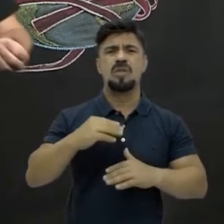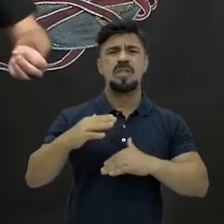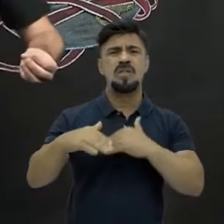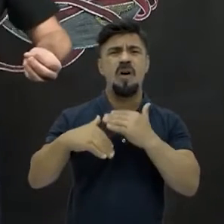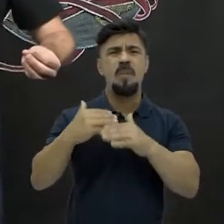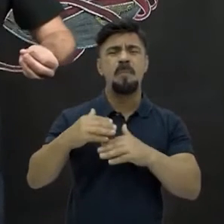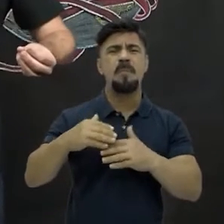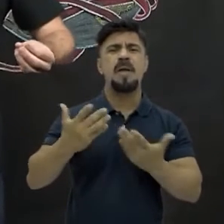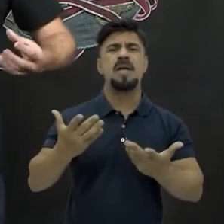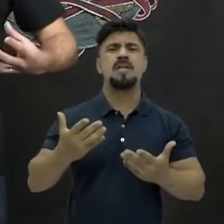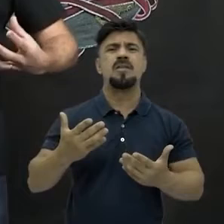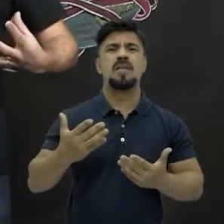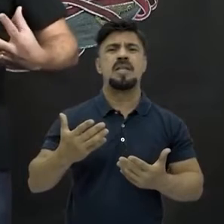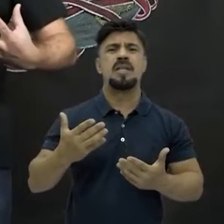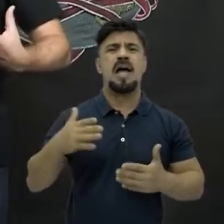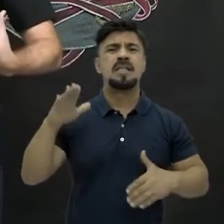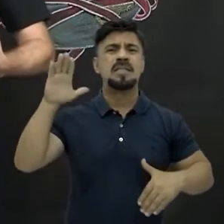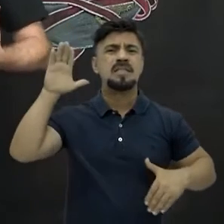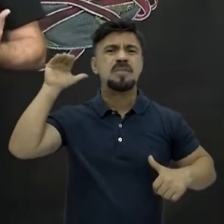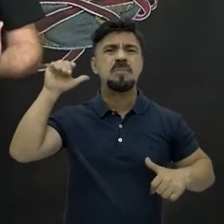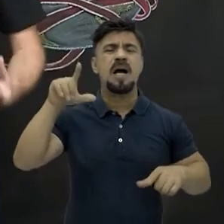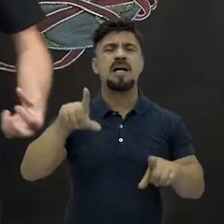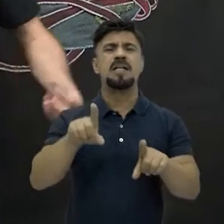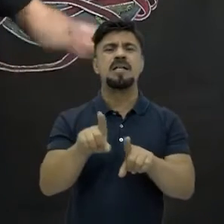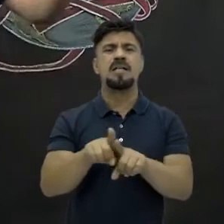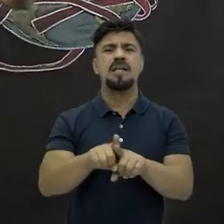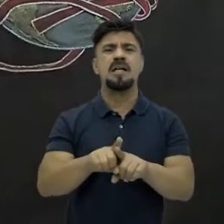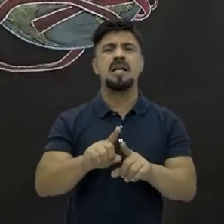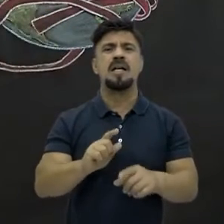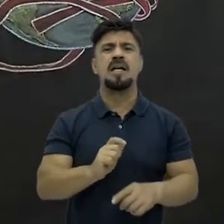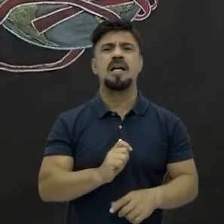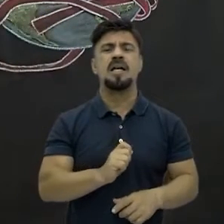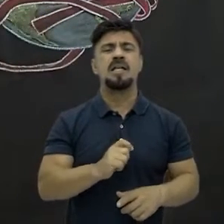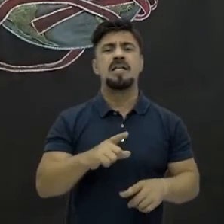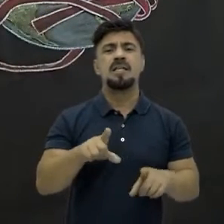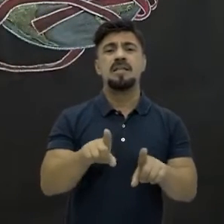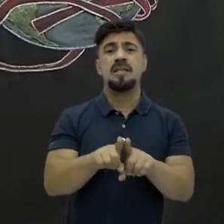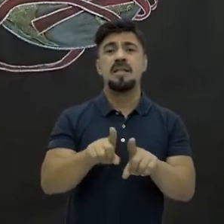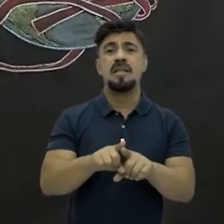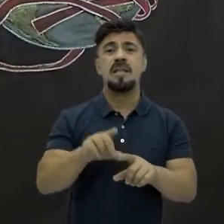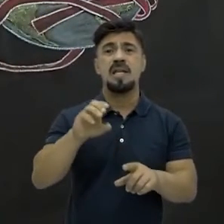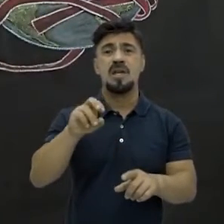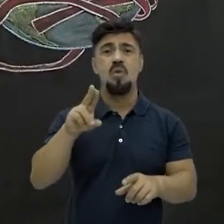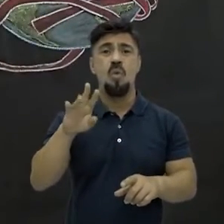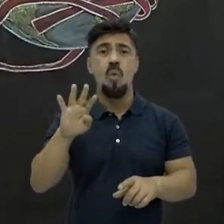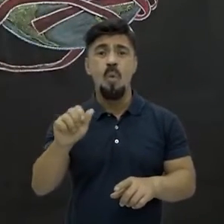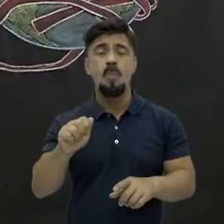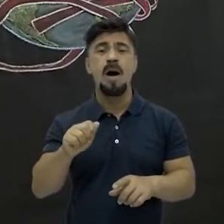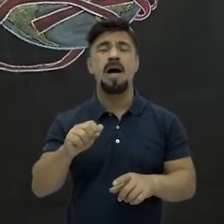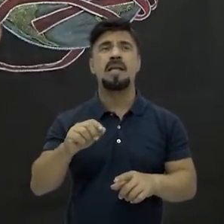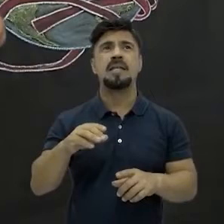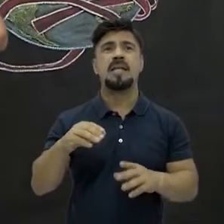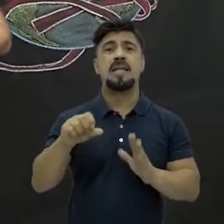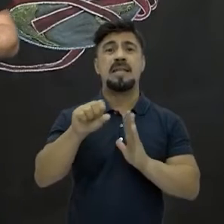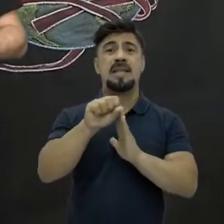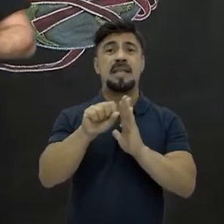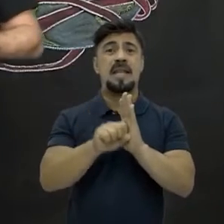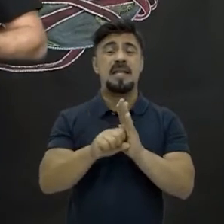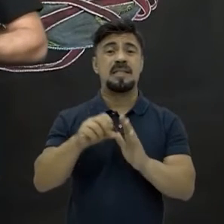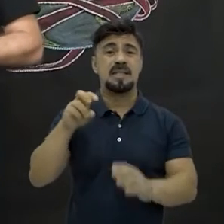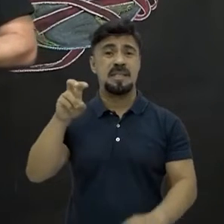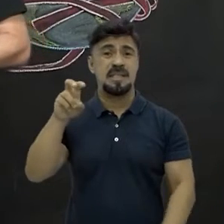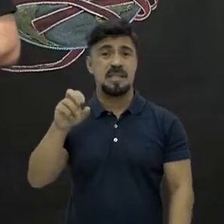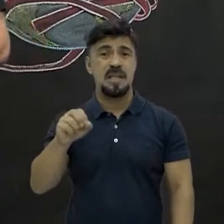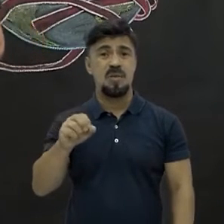desenvolvimento espanhol e começa então a entrar a influência estadunidense em Cuba. Então, até a década de 50,